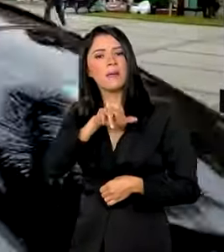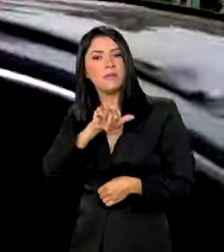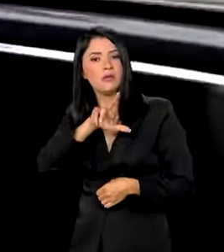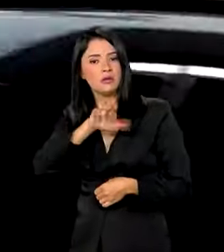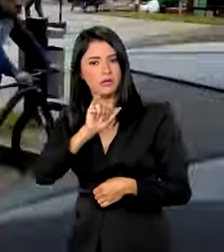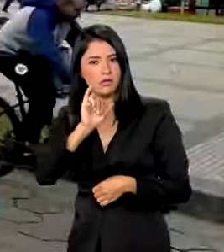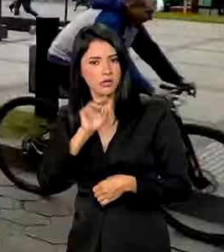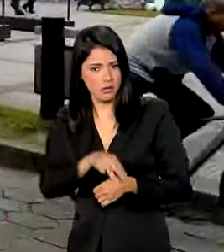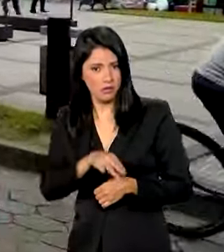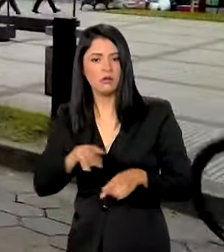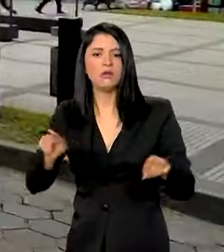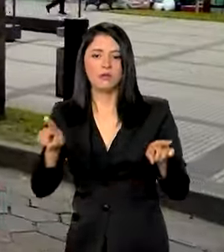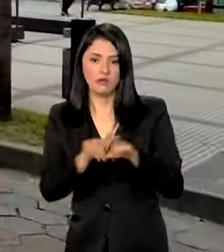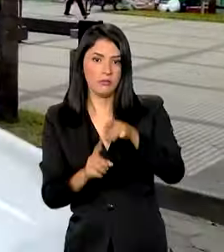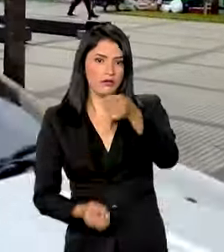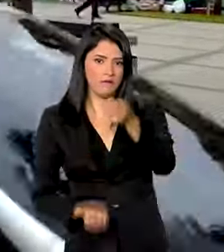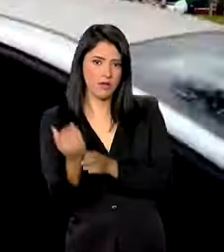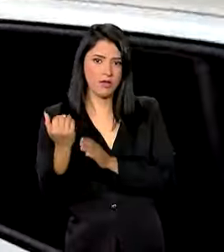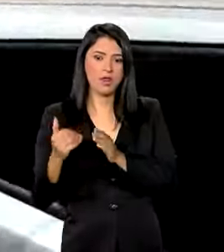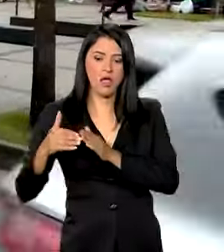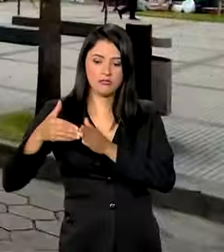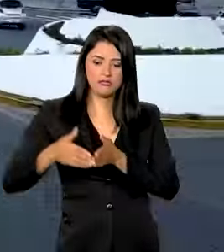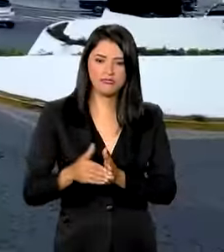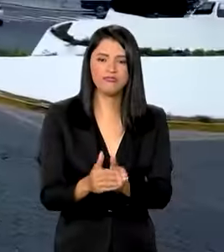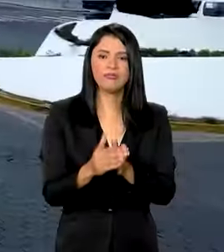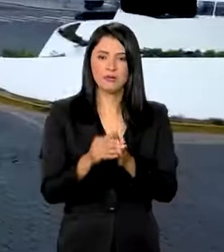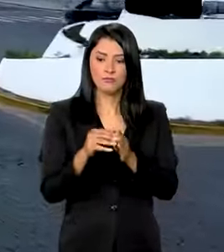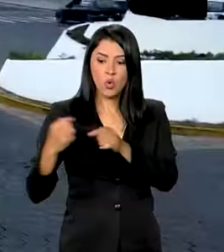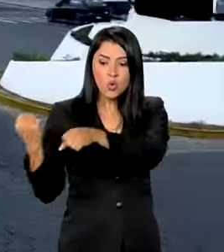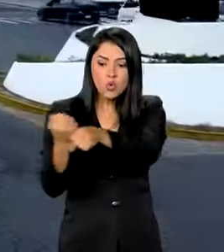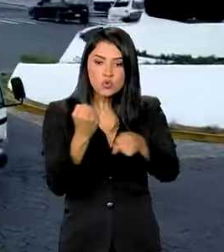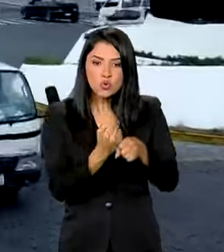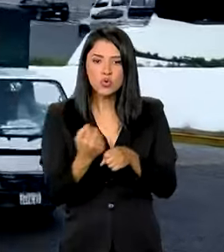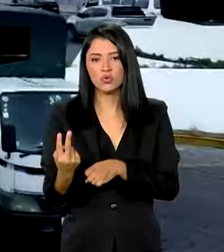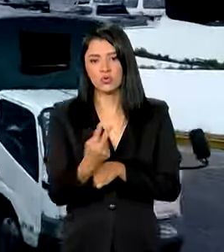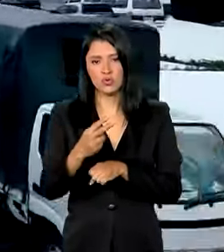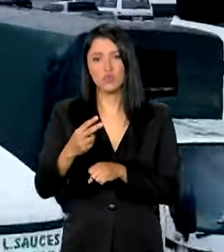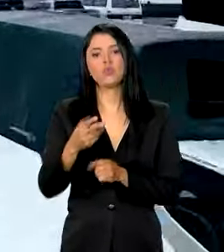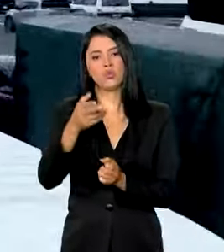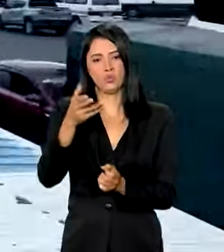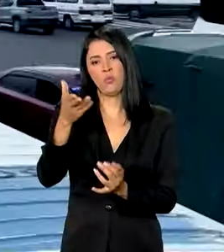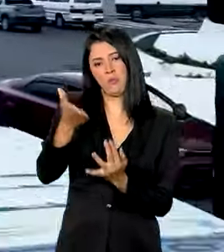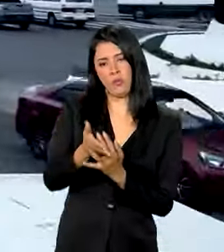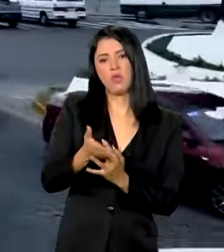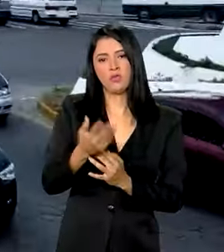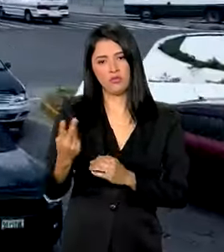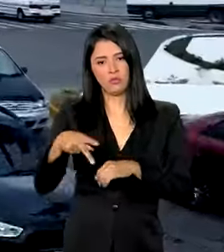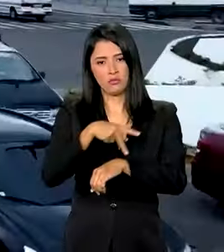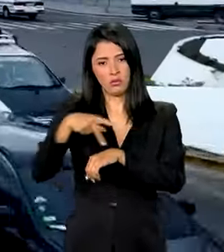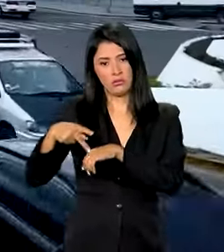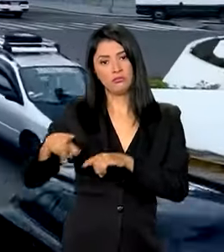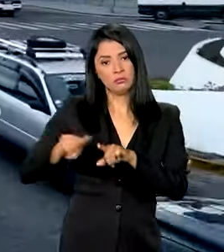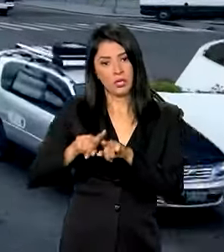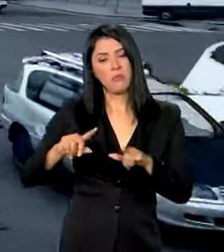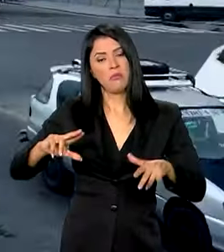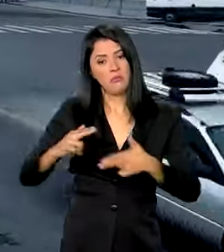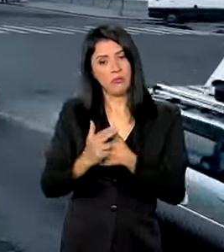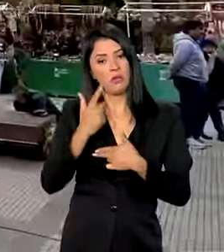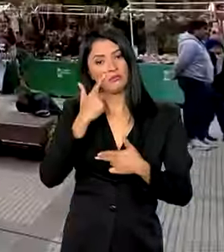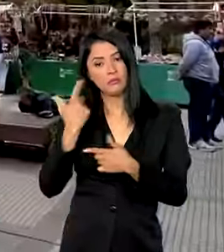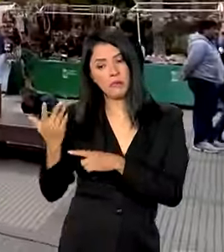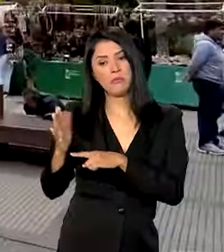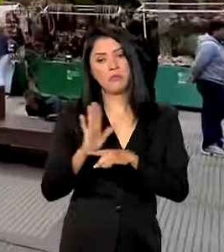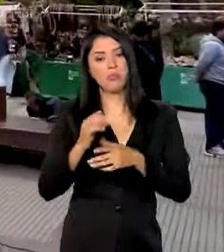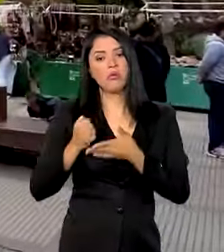estudo para a criação de uma hidrovia entre os dois países. Além disso, a aeronáutica brasileira está auxiliando a